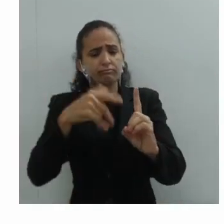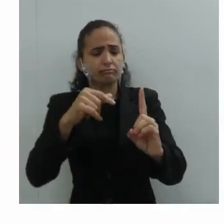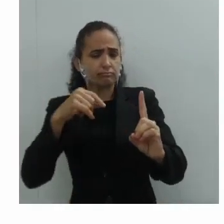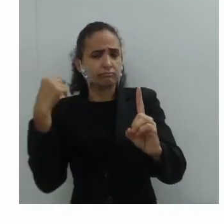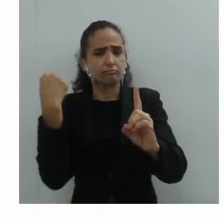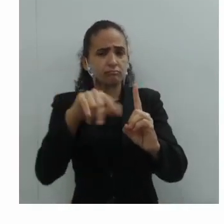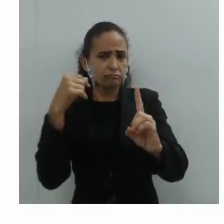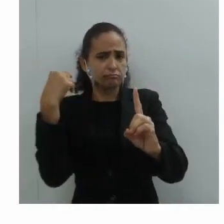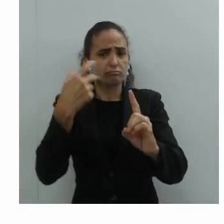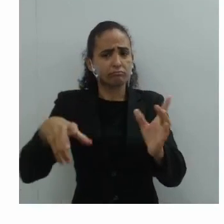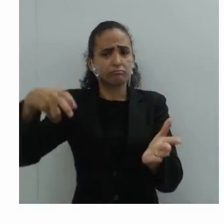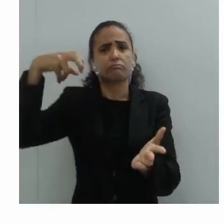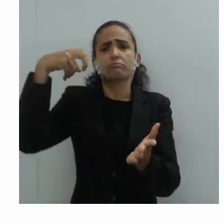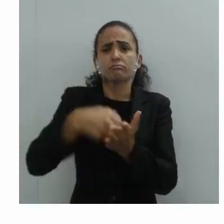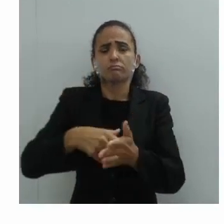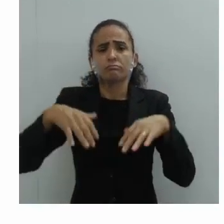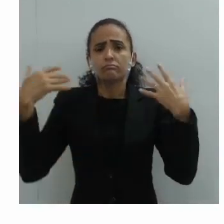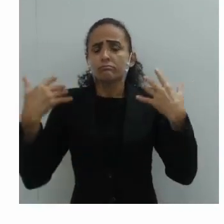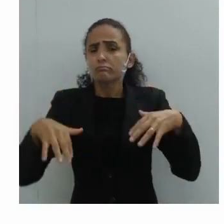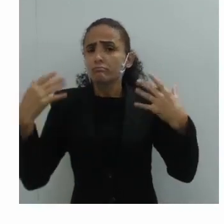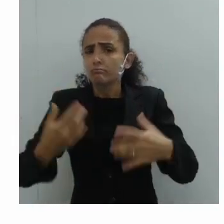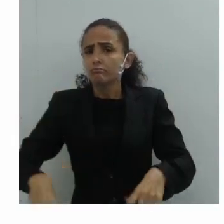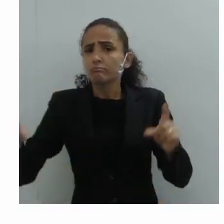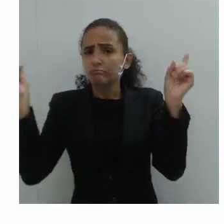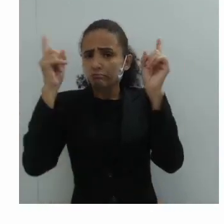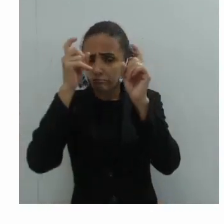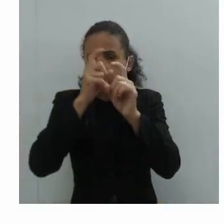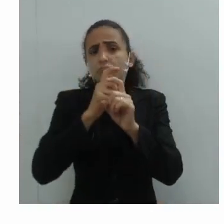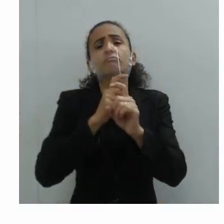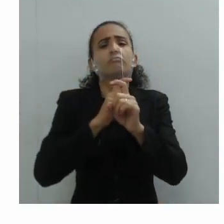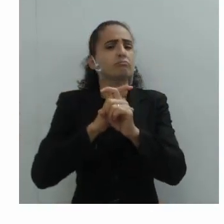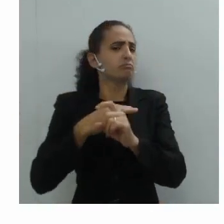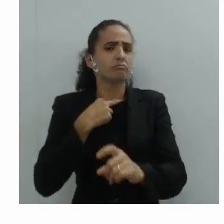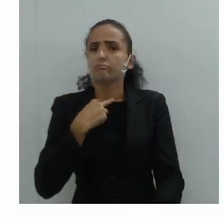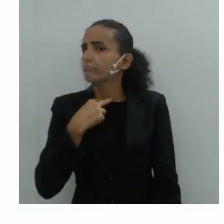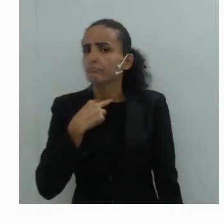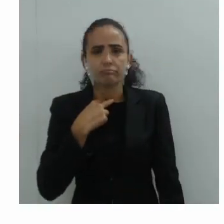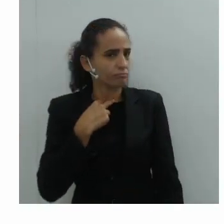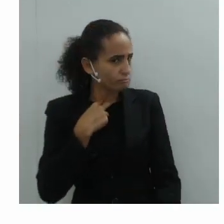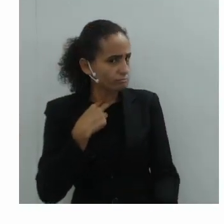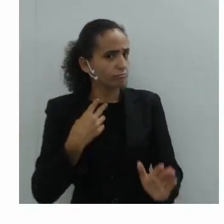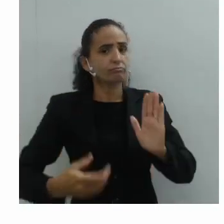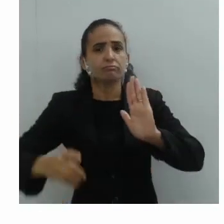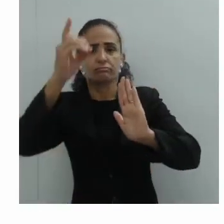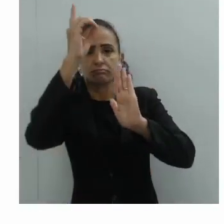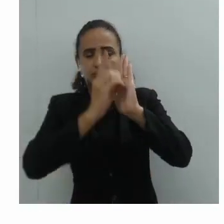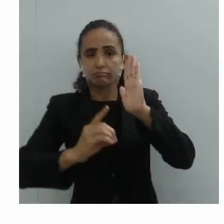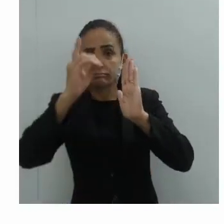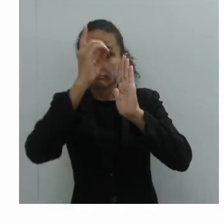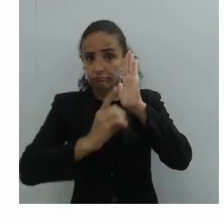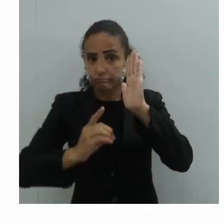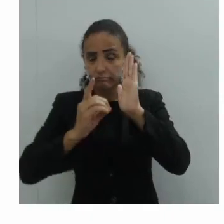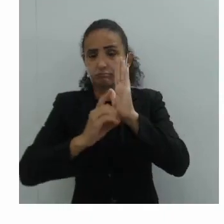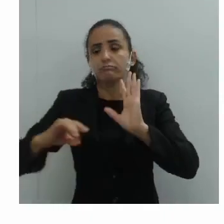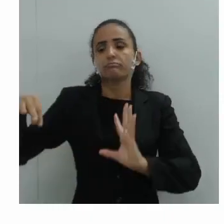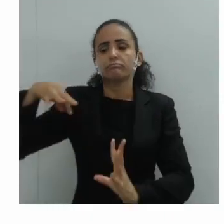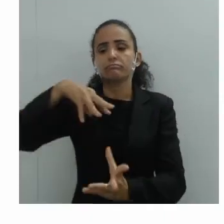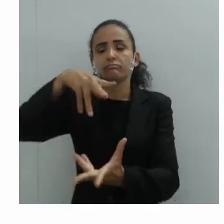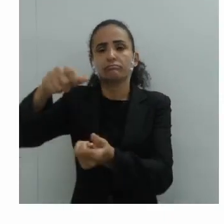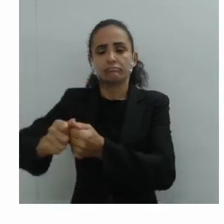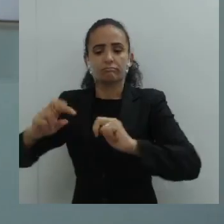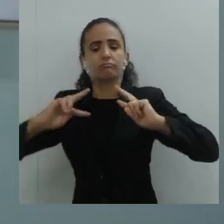ou castigo cruel, desumano ou degradante. O quê? Direito universal do homem.